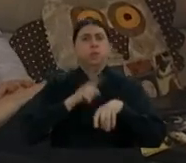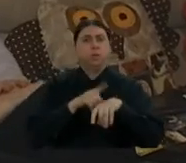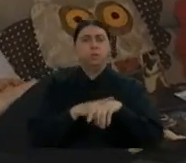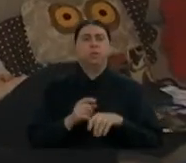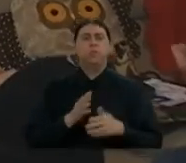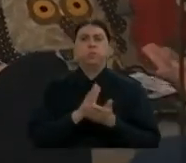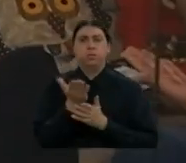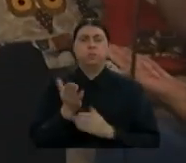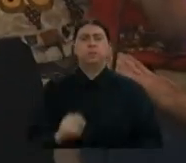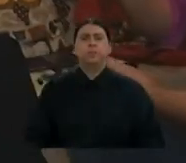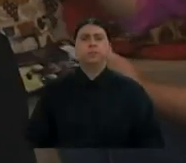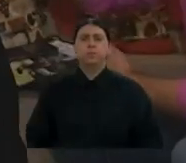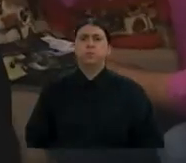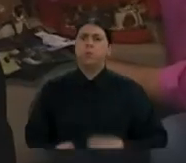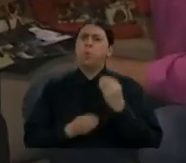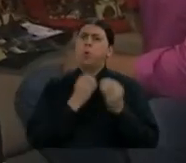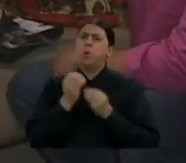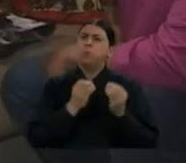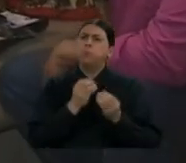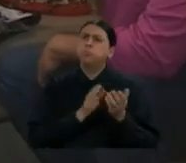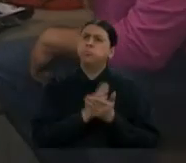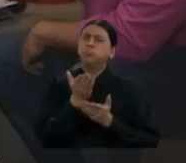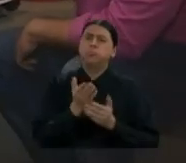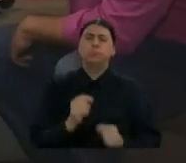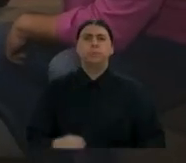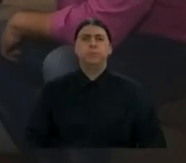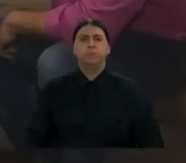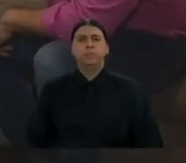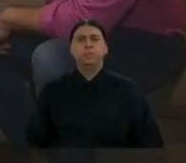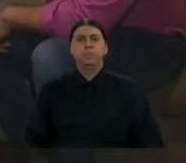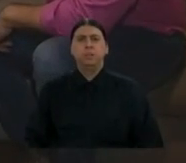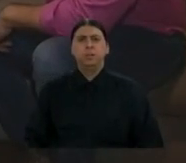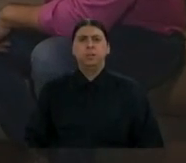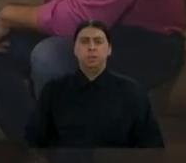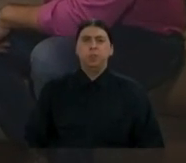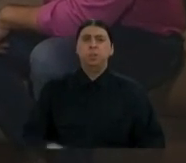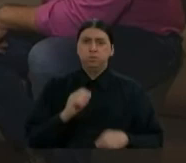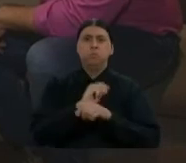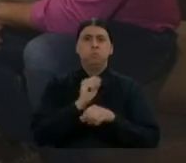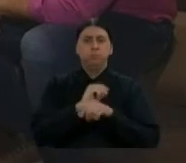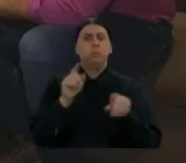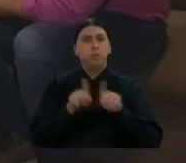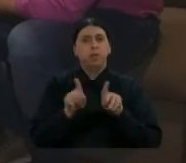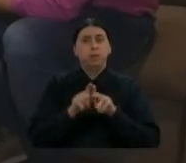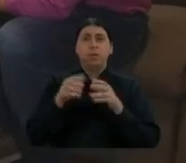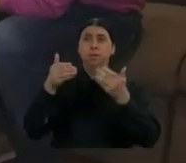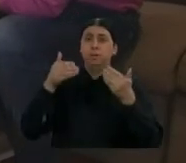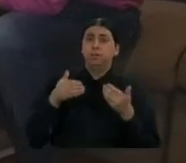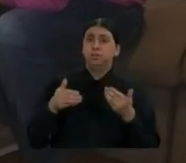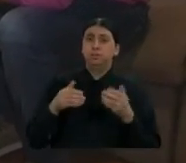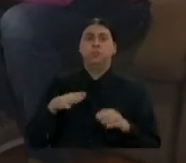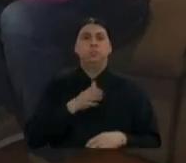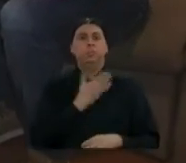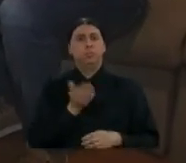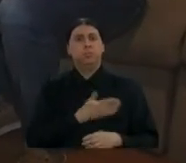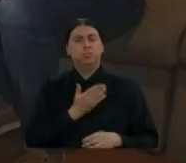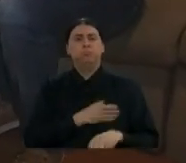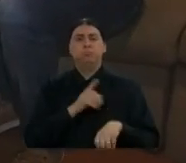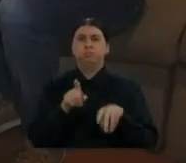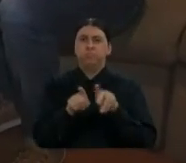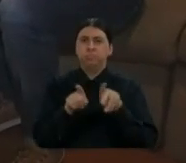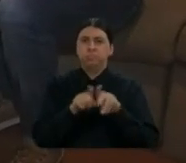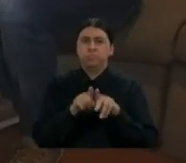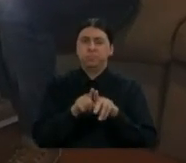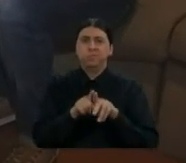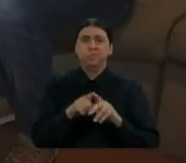que foi a chegada foi inspirado e ao mesmo tempo surpreendente dizem que a